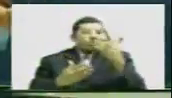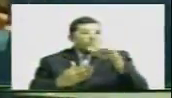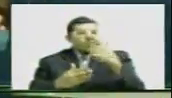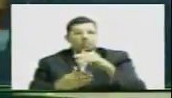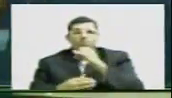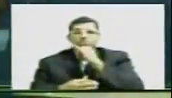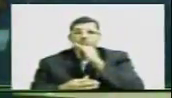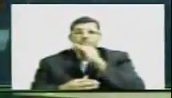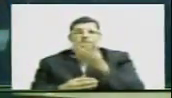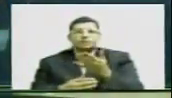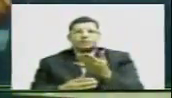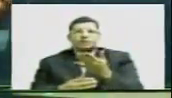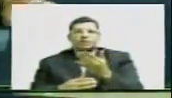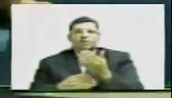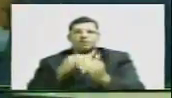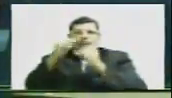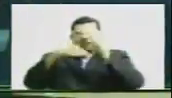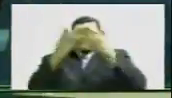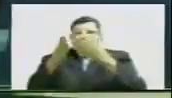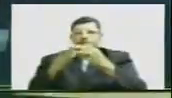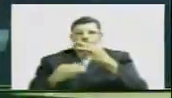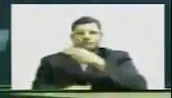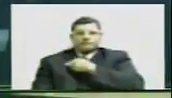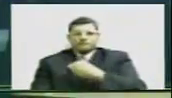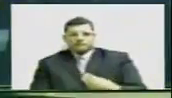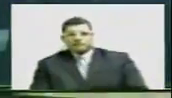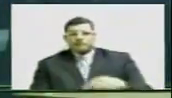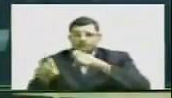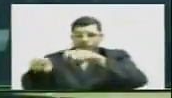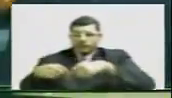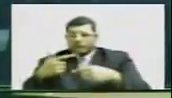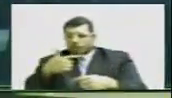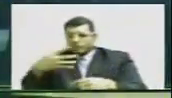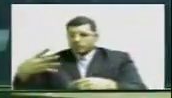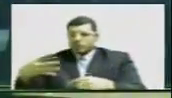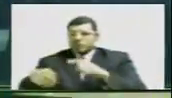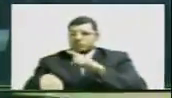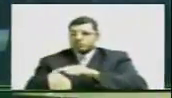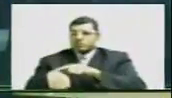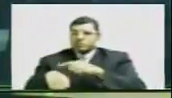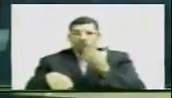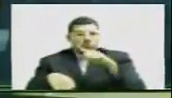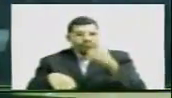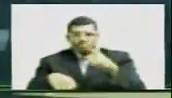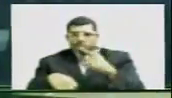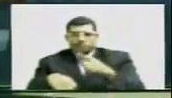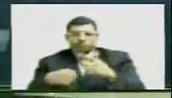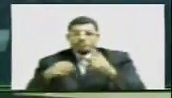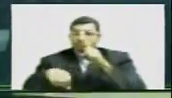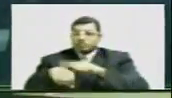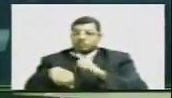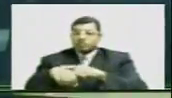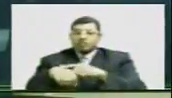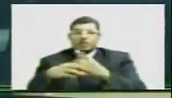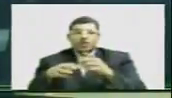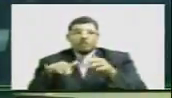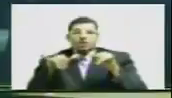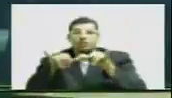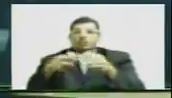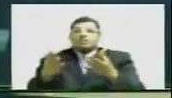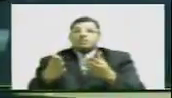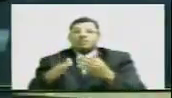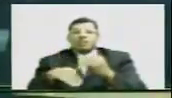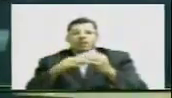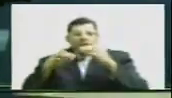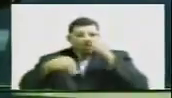ter, por exemplo, desembaraço do Ministério da Agricultura 24 horas por dia? Não, é horário comercial.